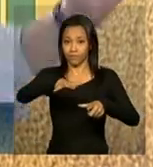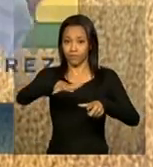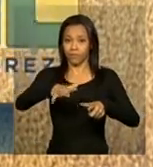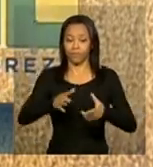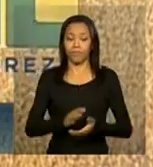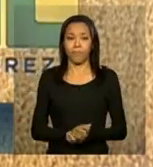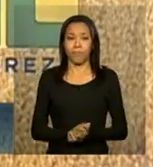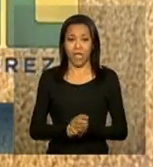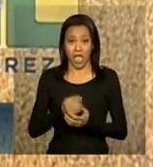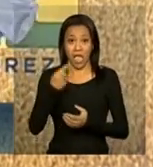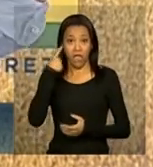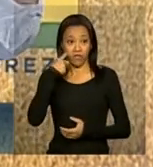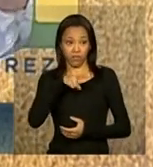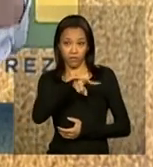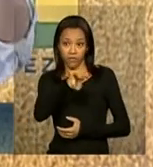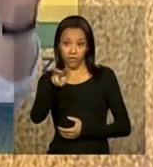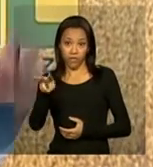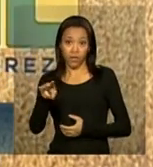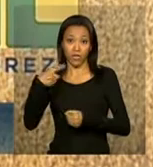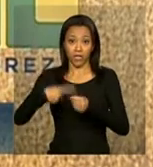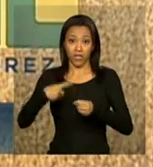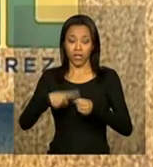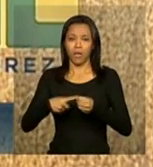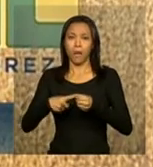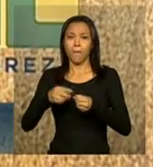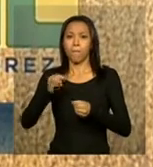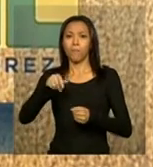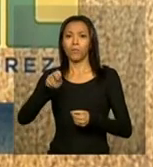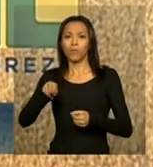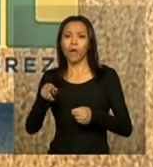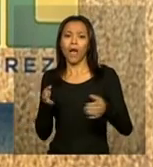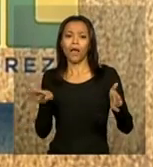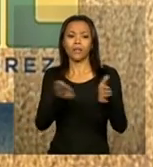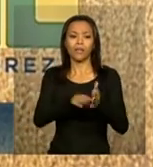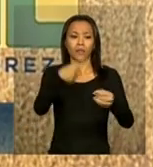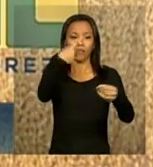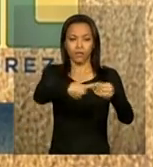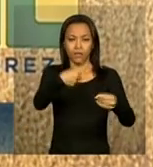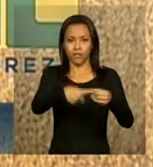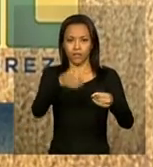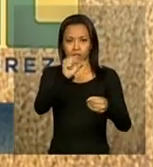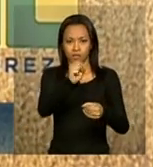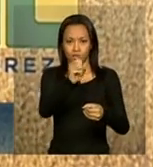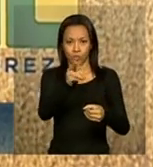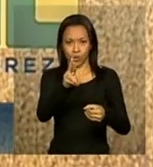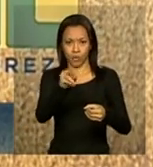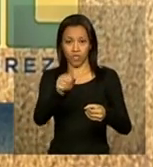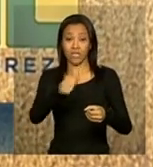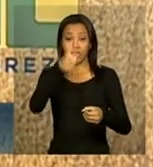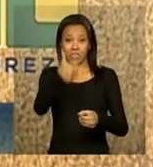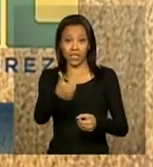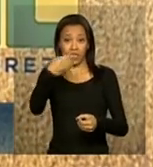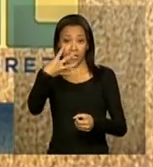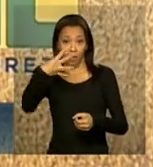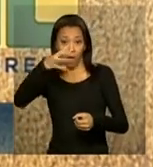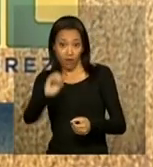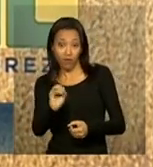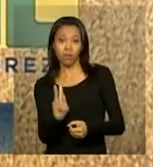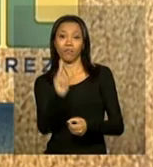Esse espaço de Nova Mutum até Sorriso, que são em torno de 140